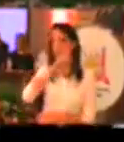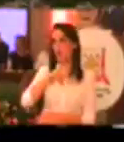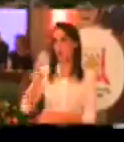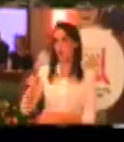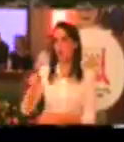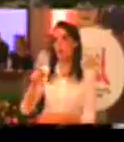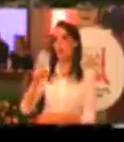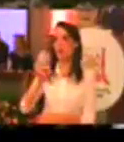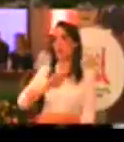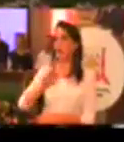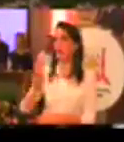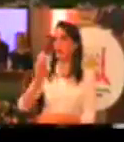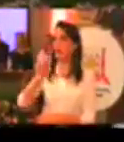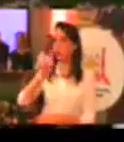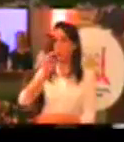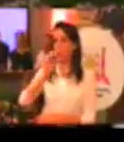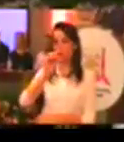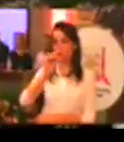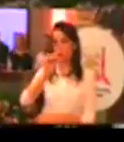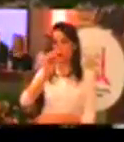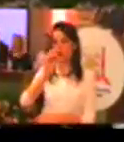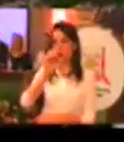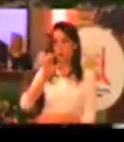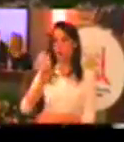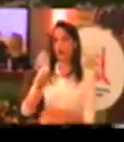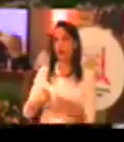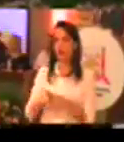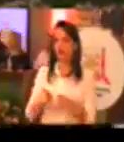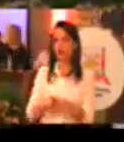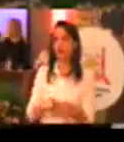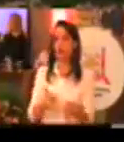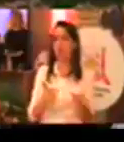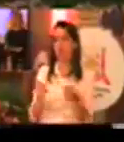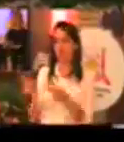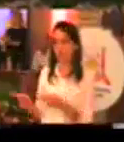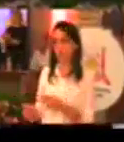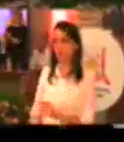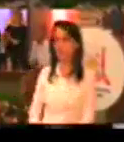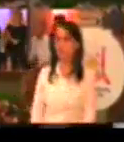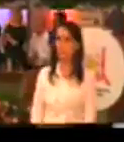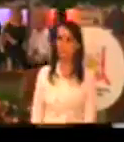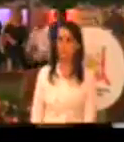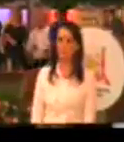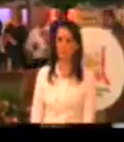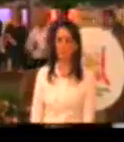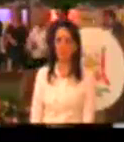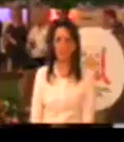Criciúma, professora Rose Reynaud. Me perdoe, professora Rose.